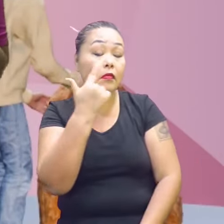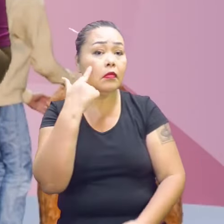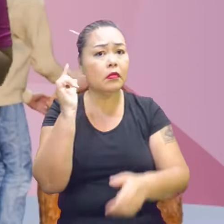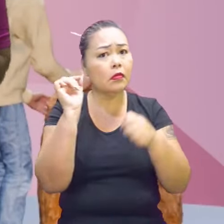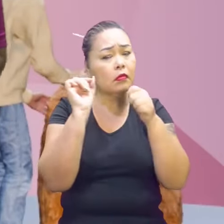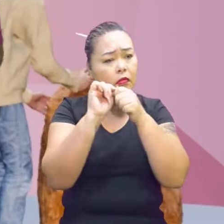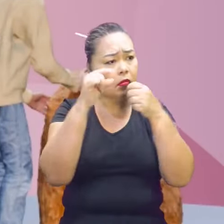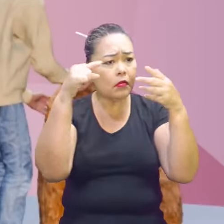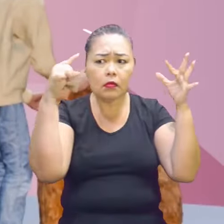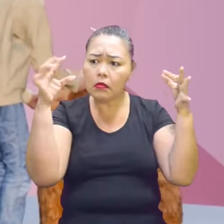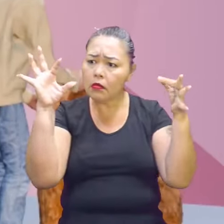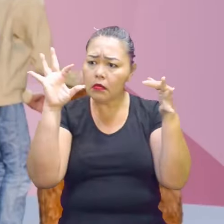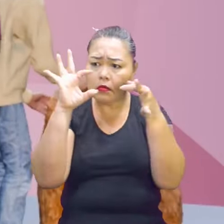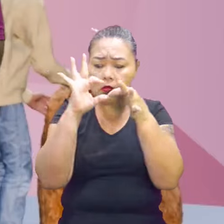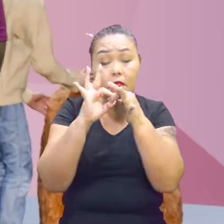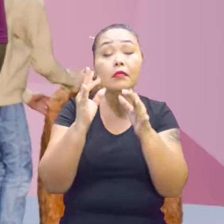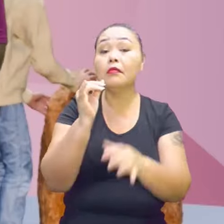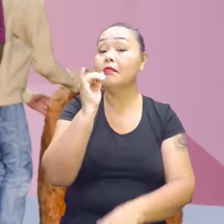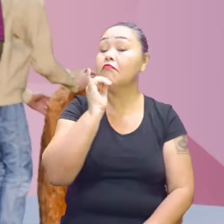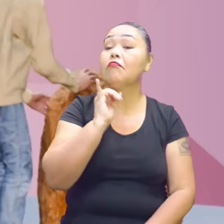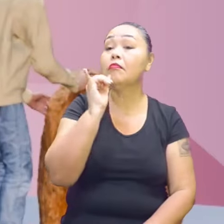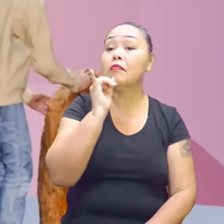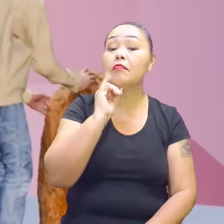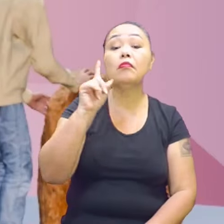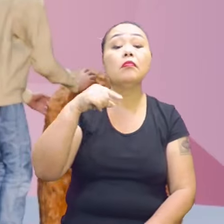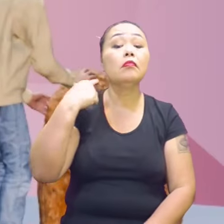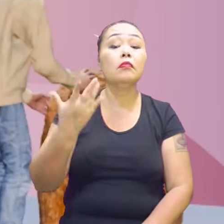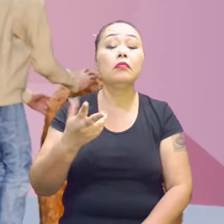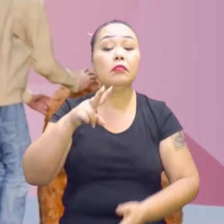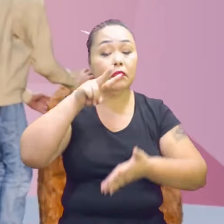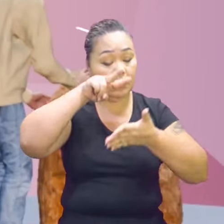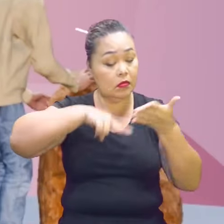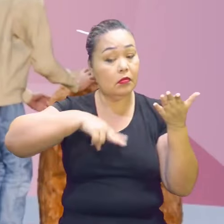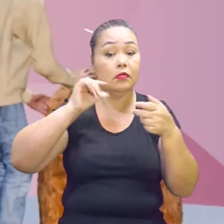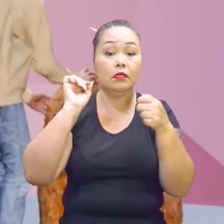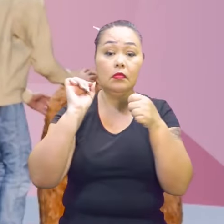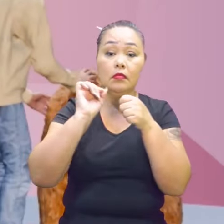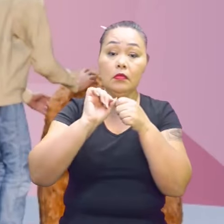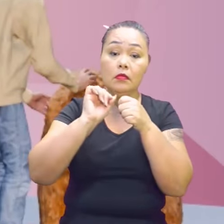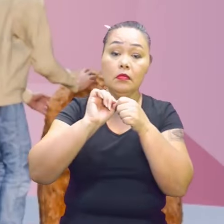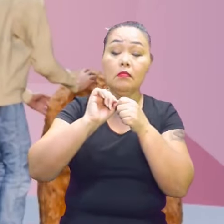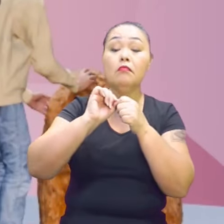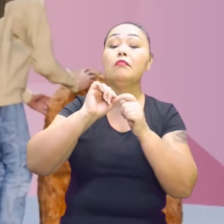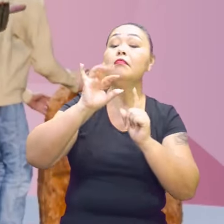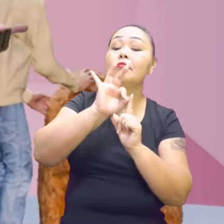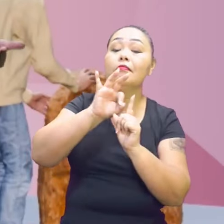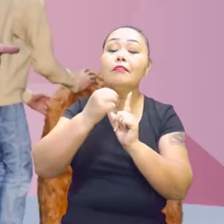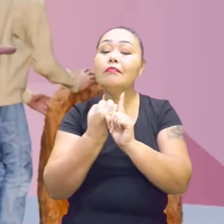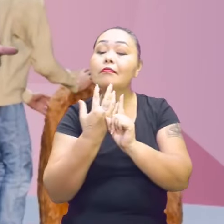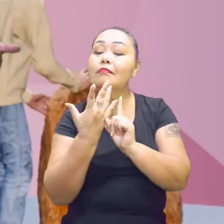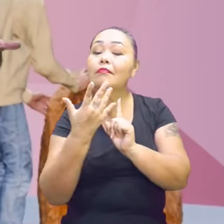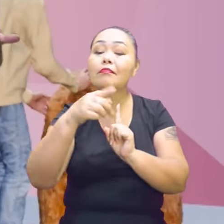fazer alguma ligação? Por exemplo, quando ali a leitura foi feita, as